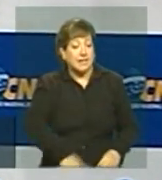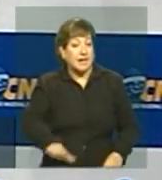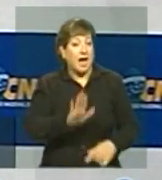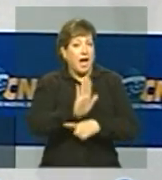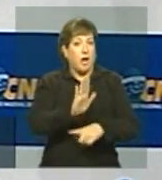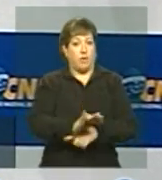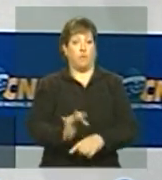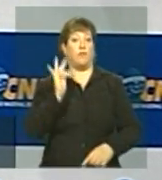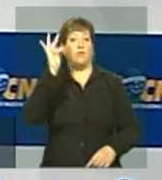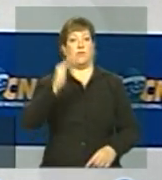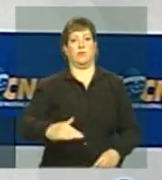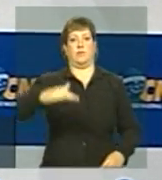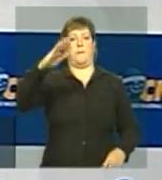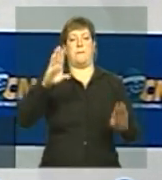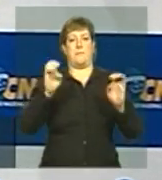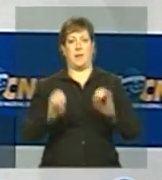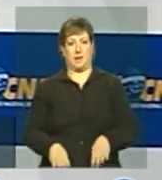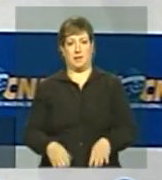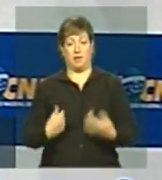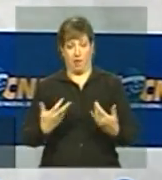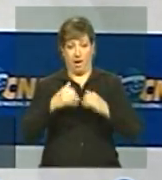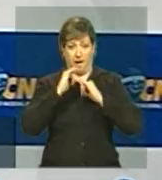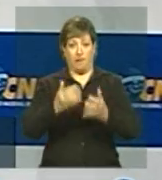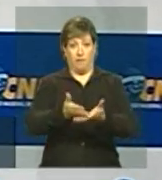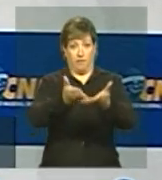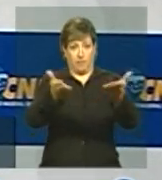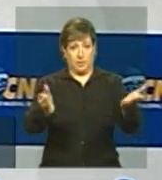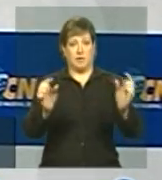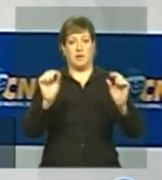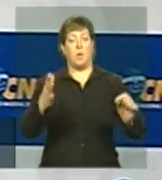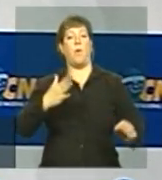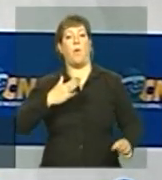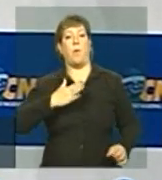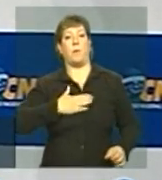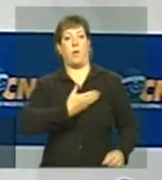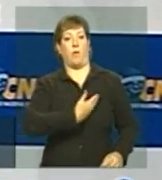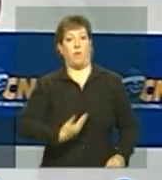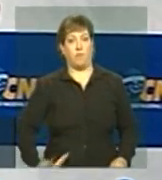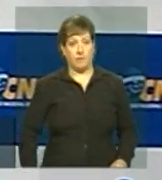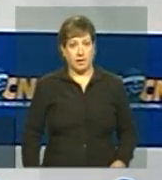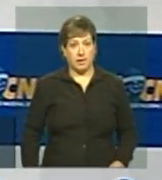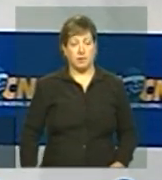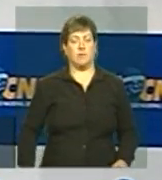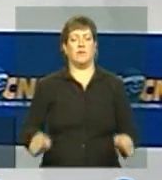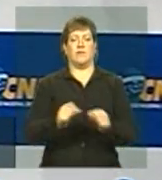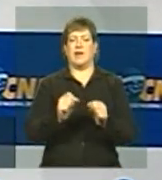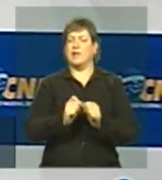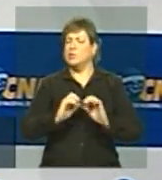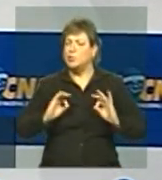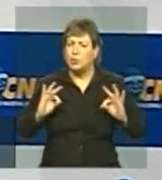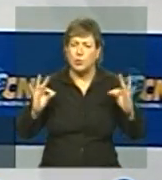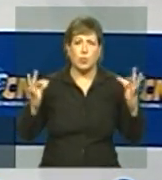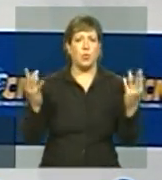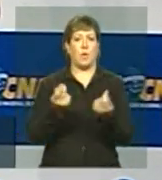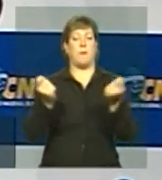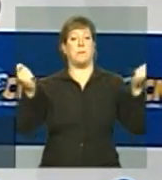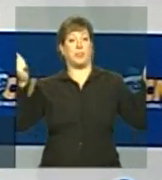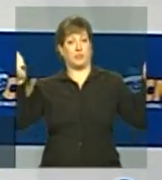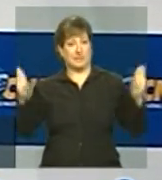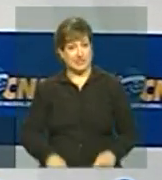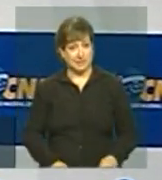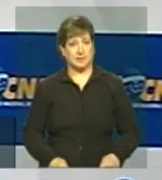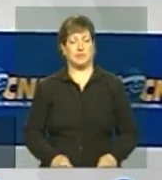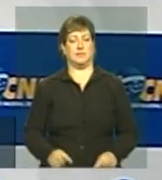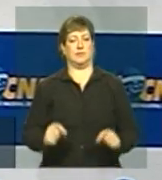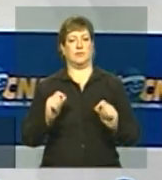para vocês que o meu governo fará o possível e o impossível, não só com